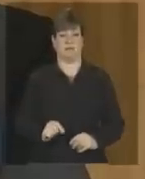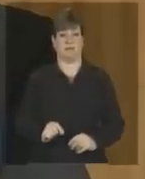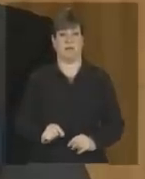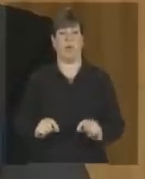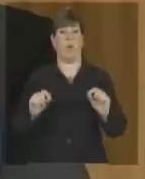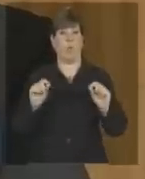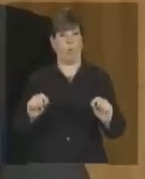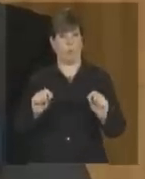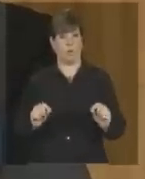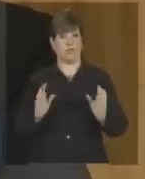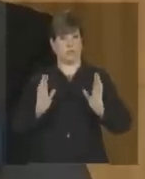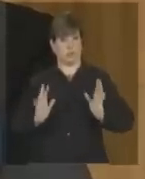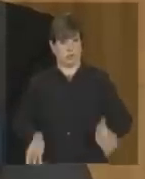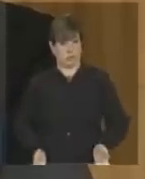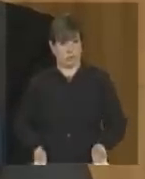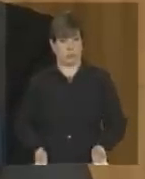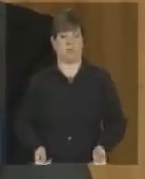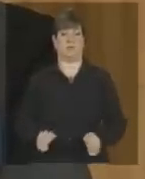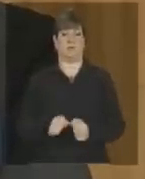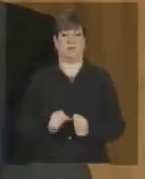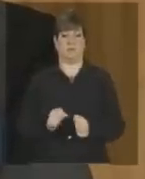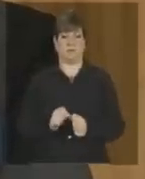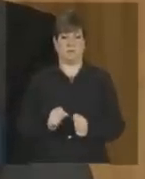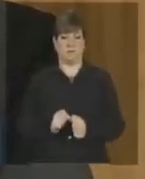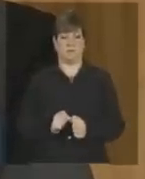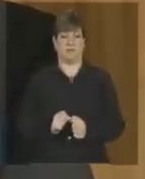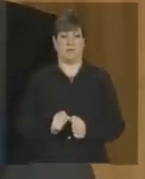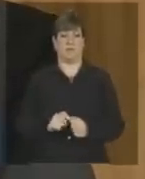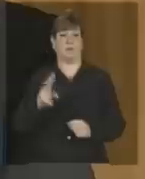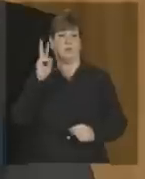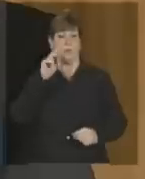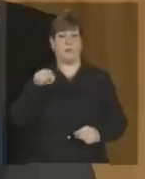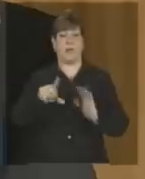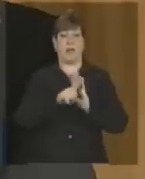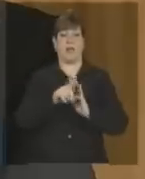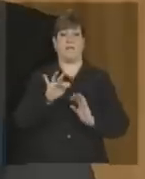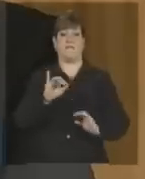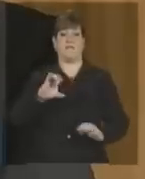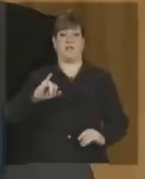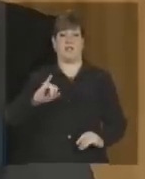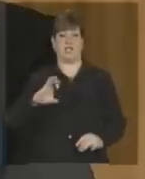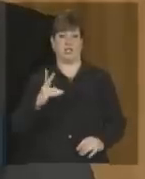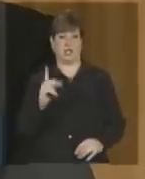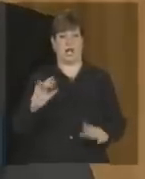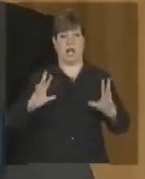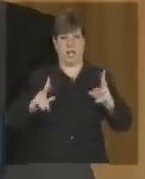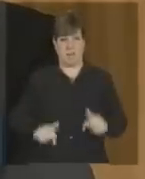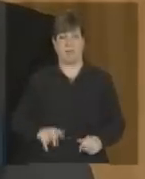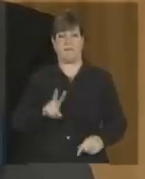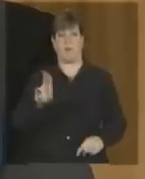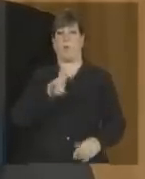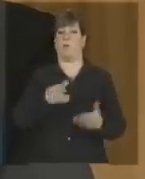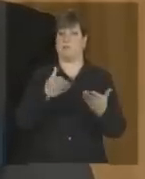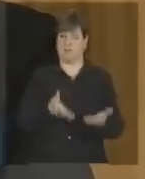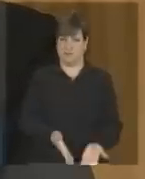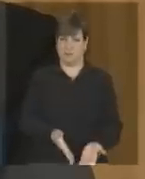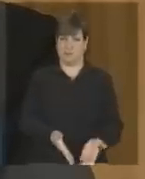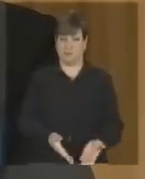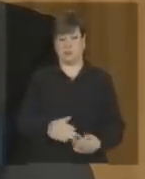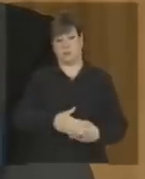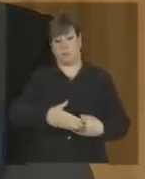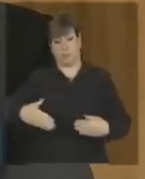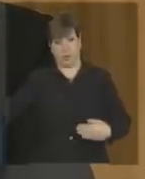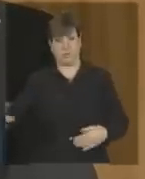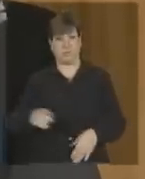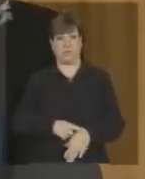que foram promulgadas, como a lei sobre a ficha limpa, que vai ser utilizado na próxima